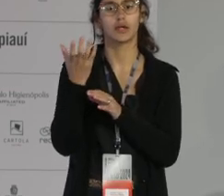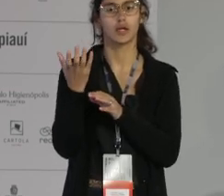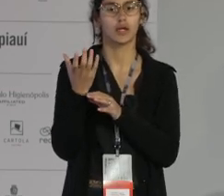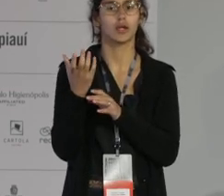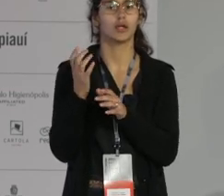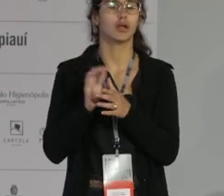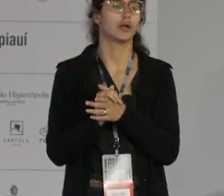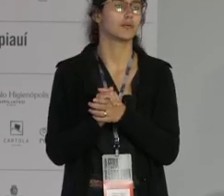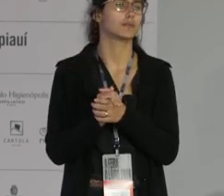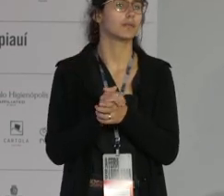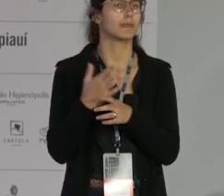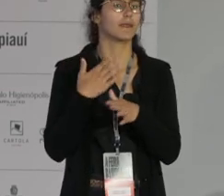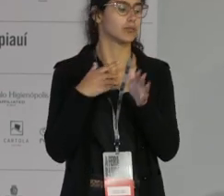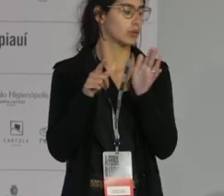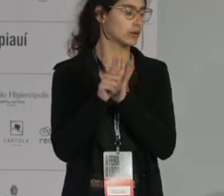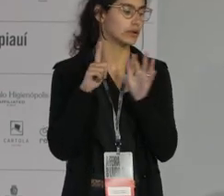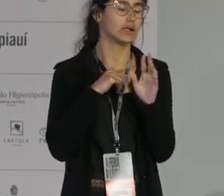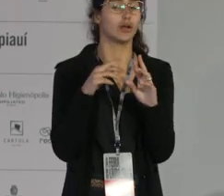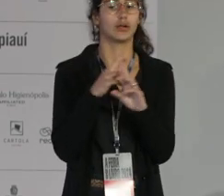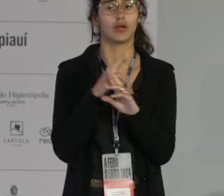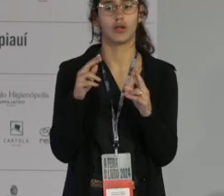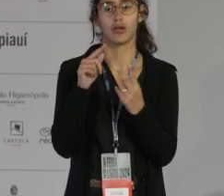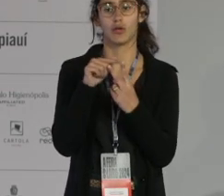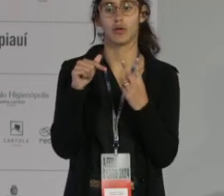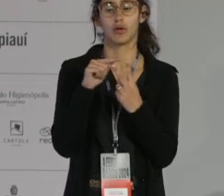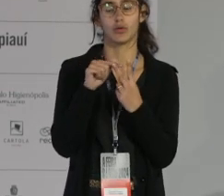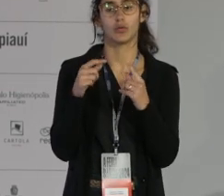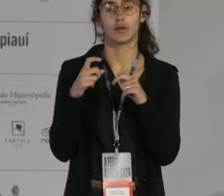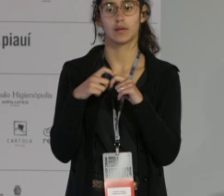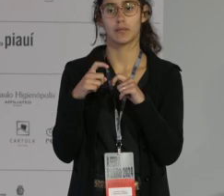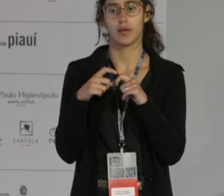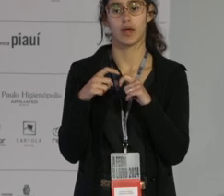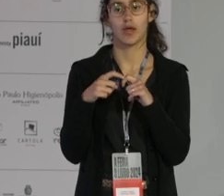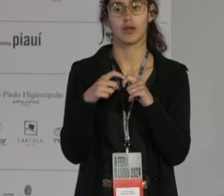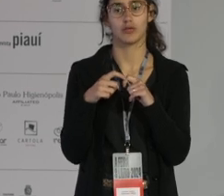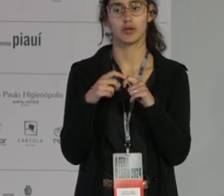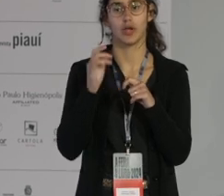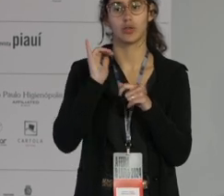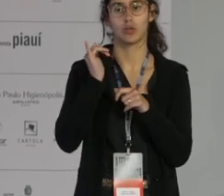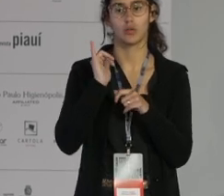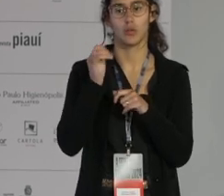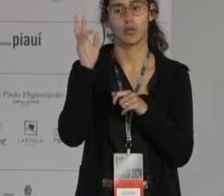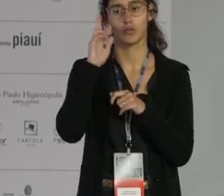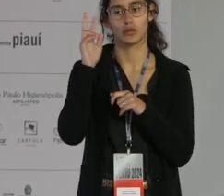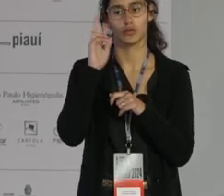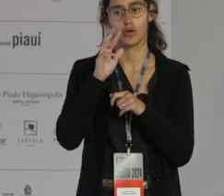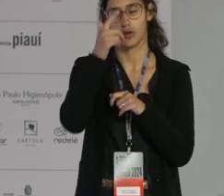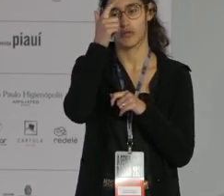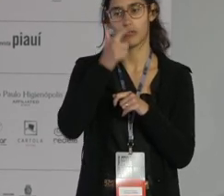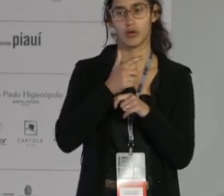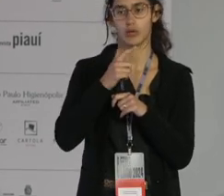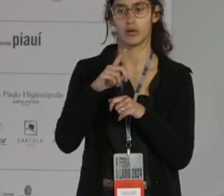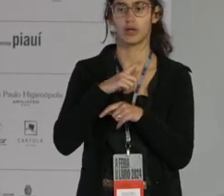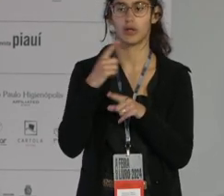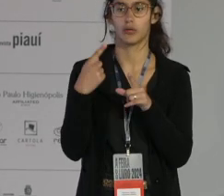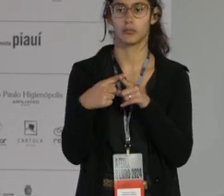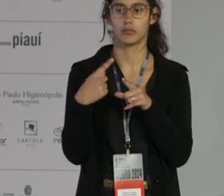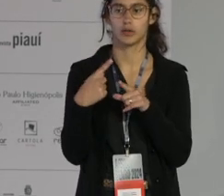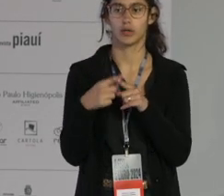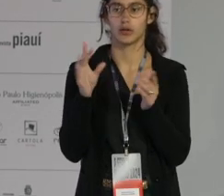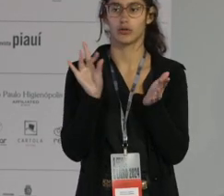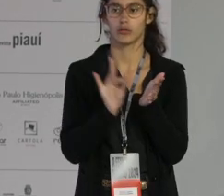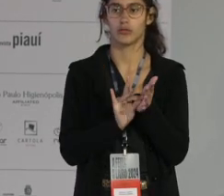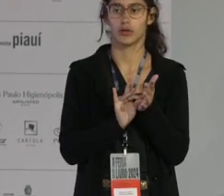eu queria a minha pergunta tem a ver com as duas médicas do conto História da Feiura, porque